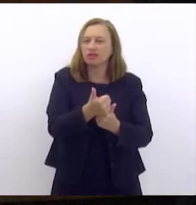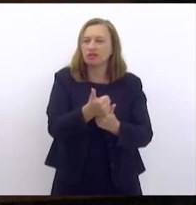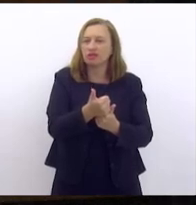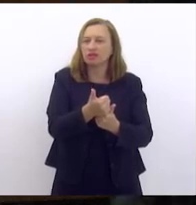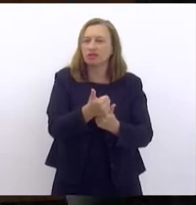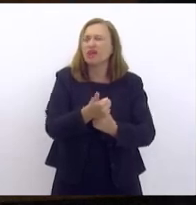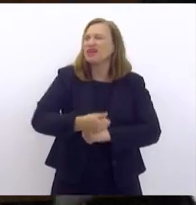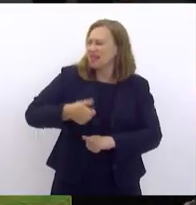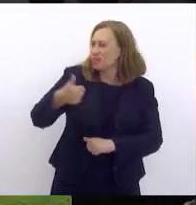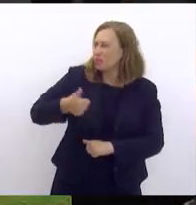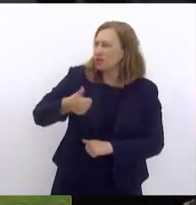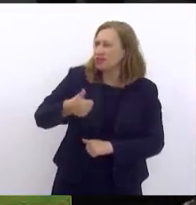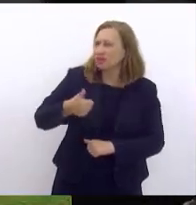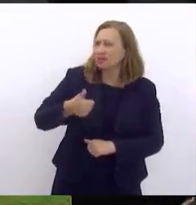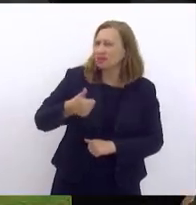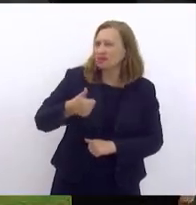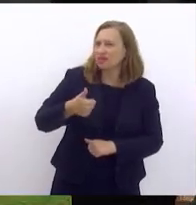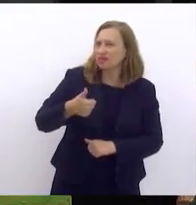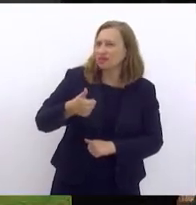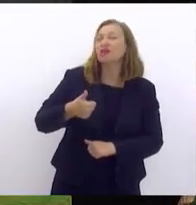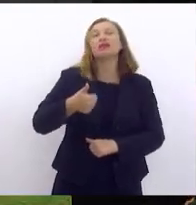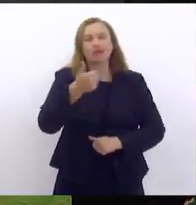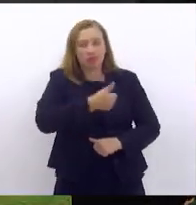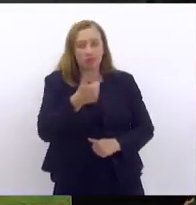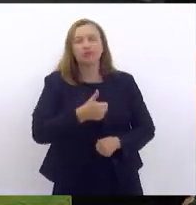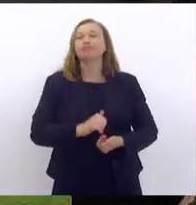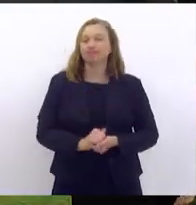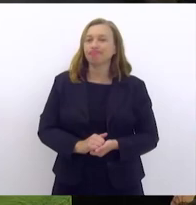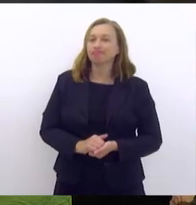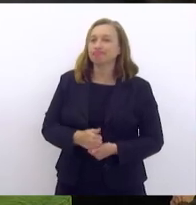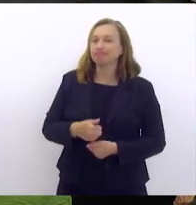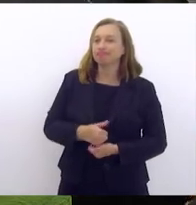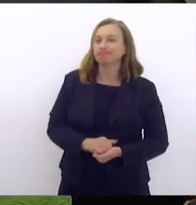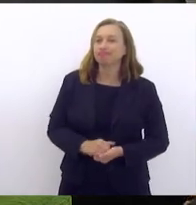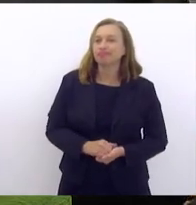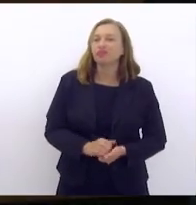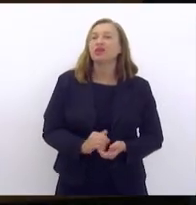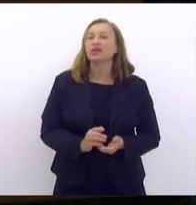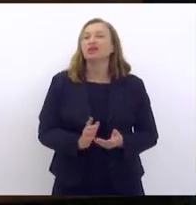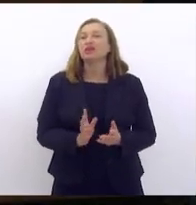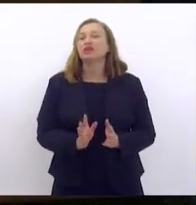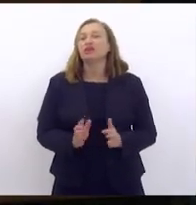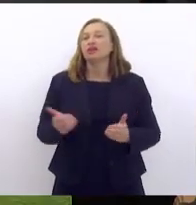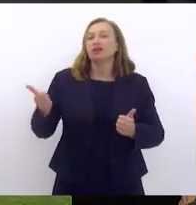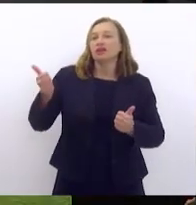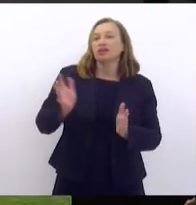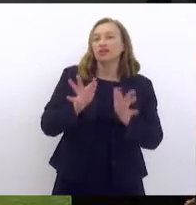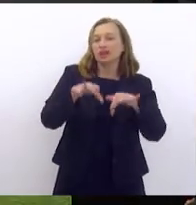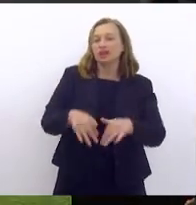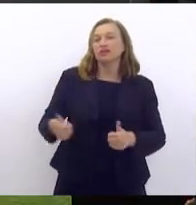Está em primeira? Está em primeira, Marquinhos? Está em primeira, né? Primeira, primeira. Concluindo por substitutivo, presidente.